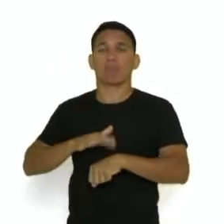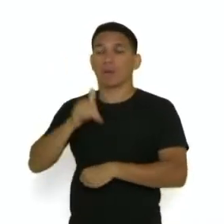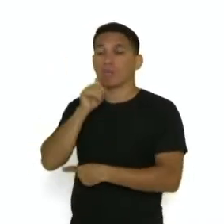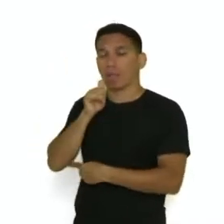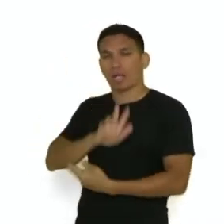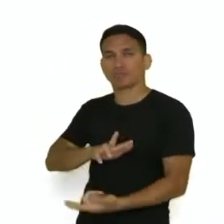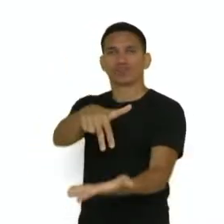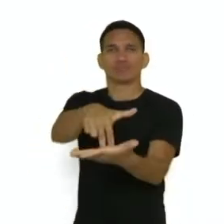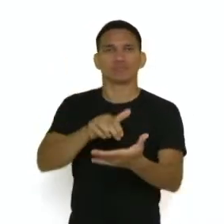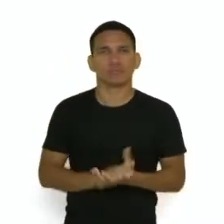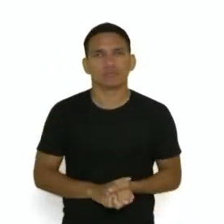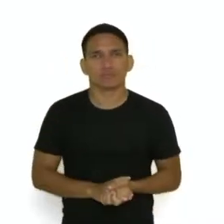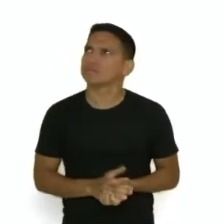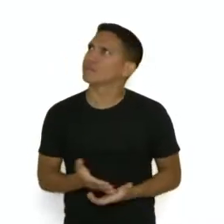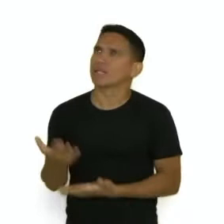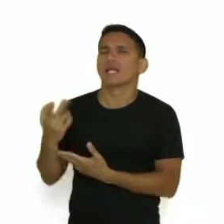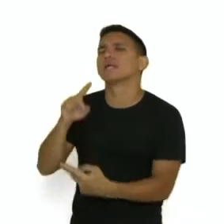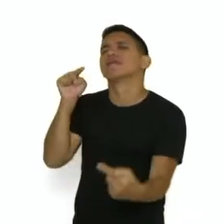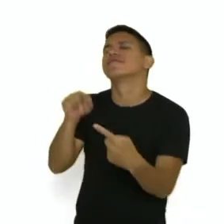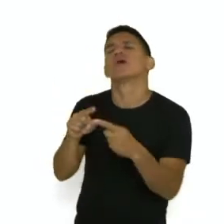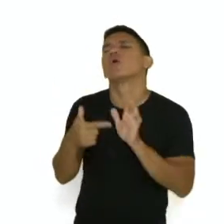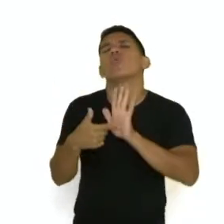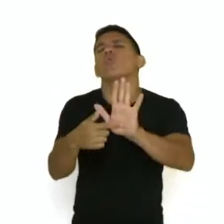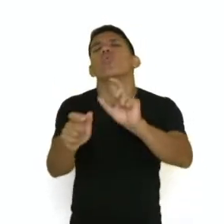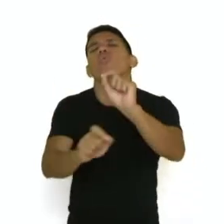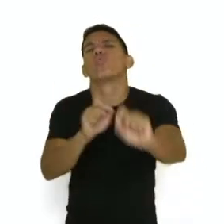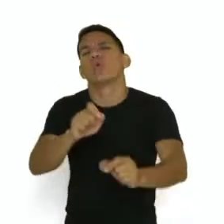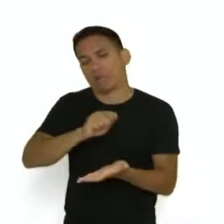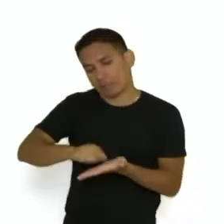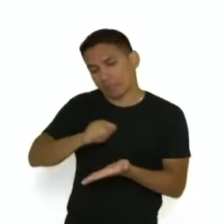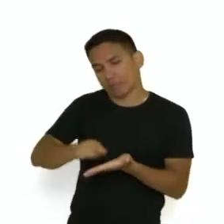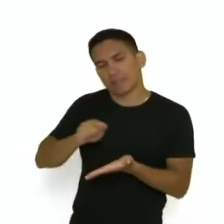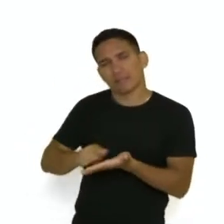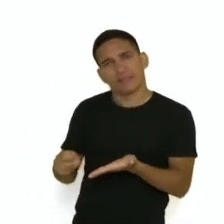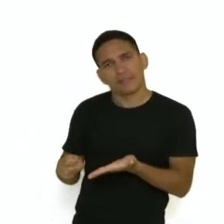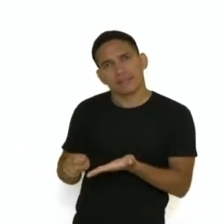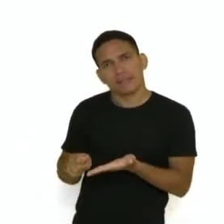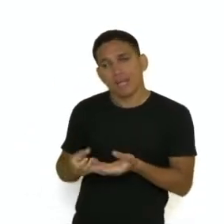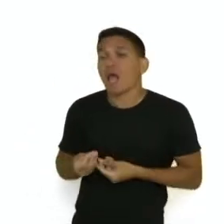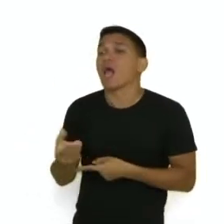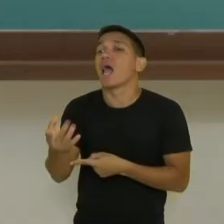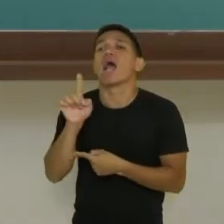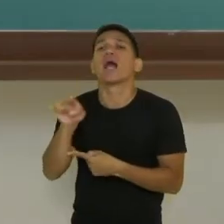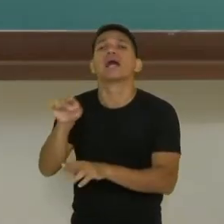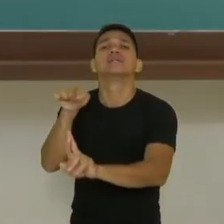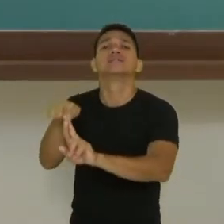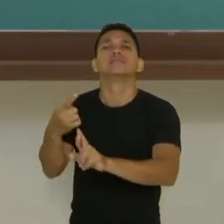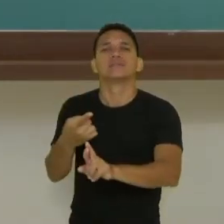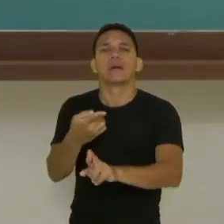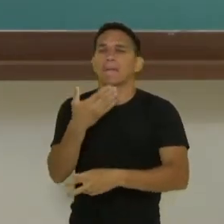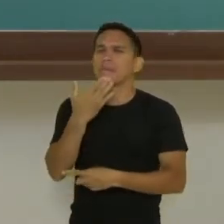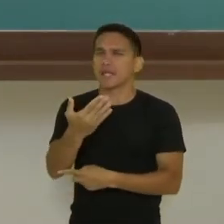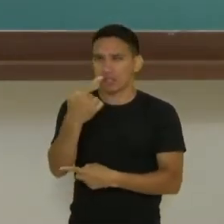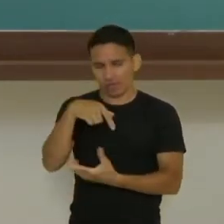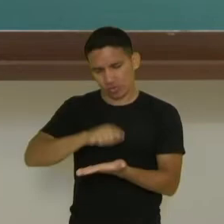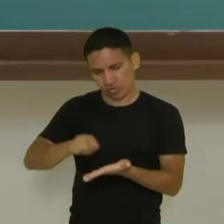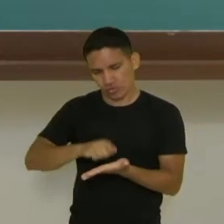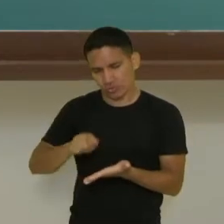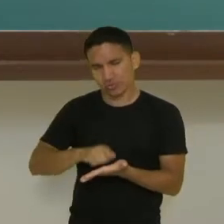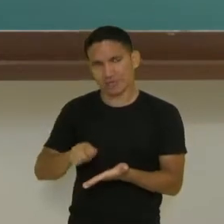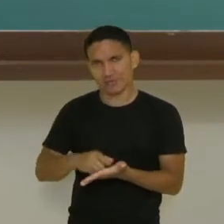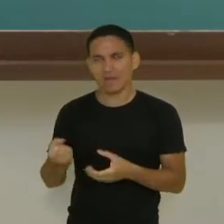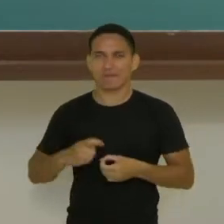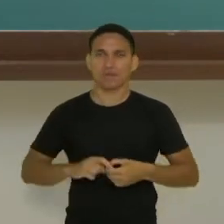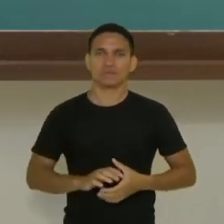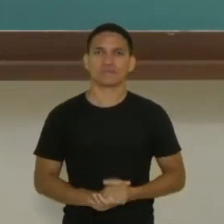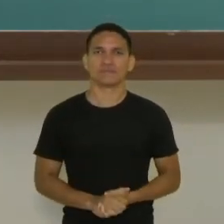lá. Com que finalidade a leitora escreveu a carta lida e a quem ela se dirige? Quero que você escreva lá no teu caderno e